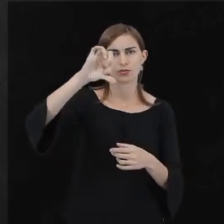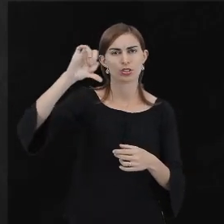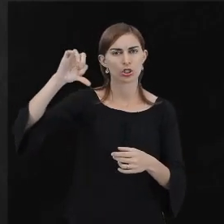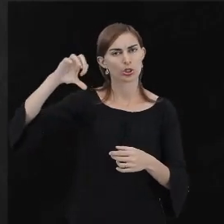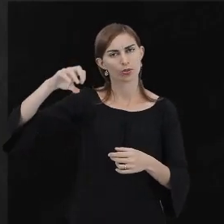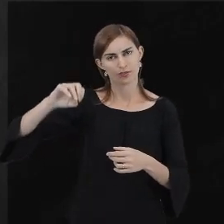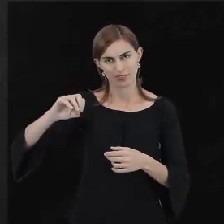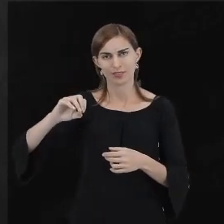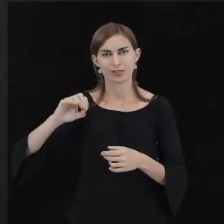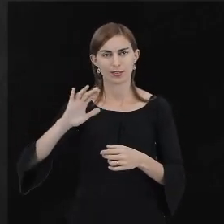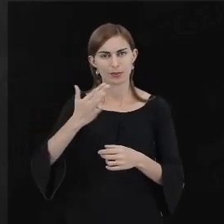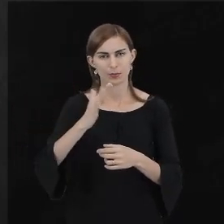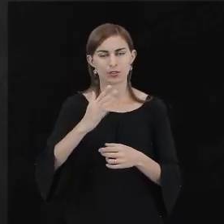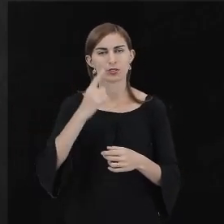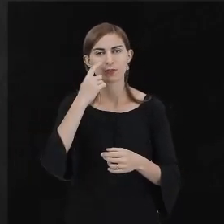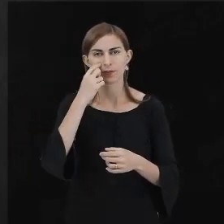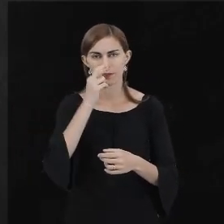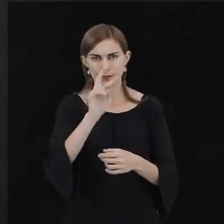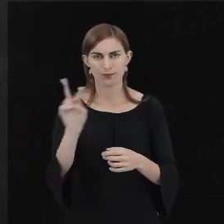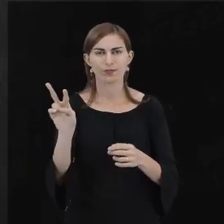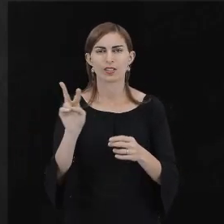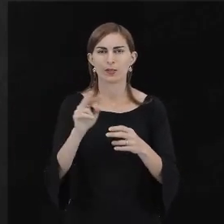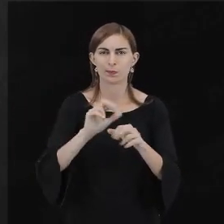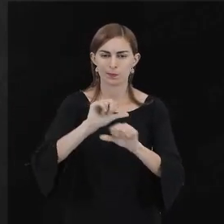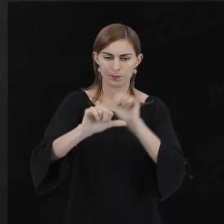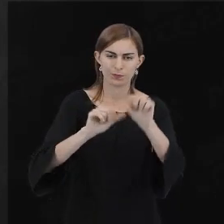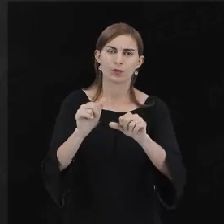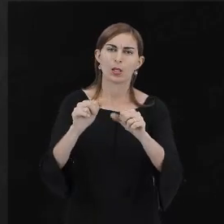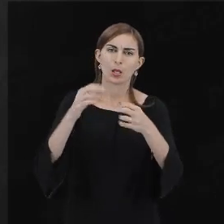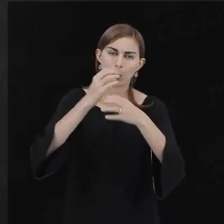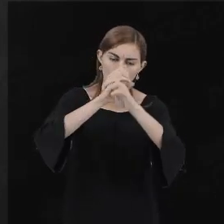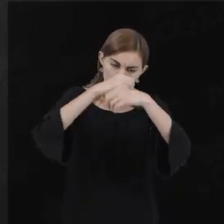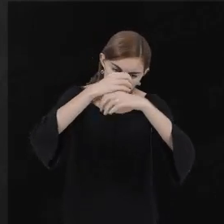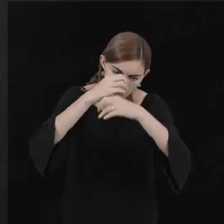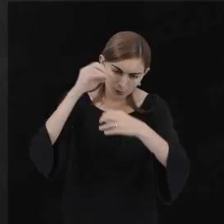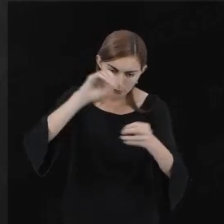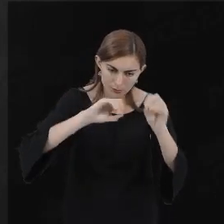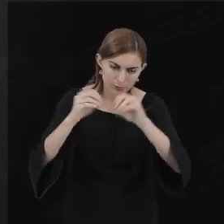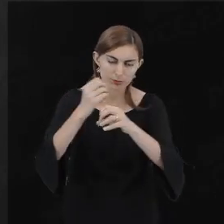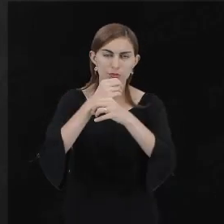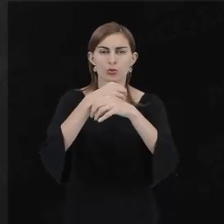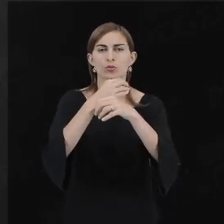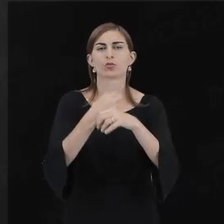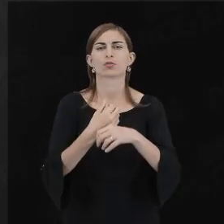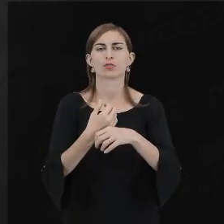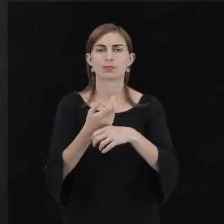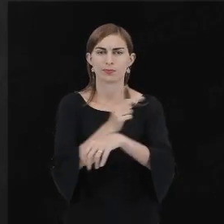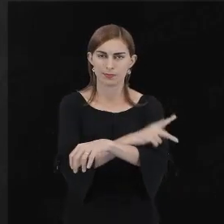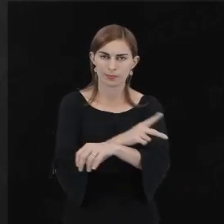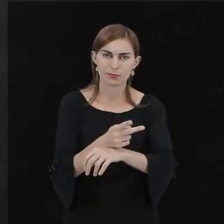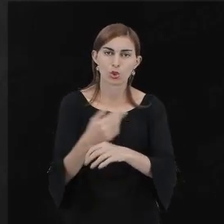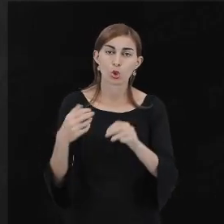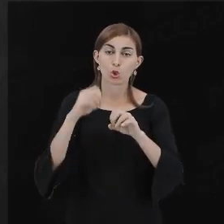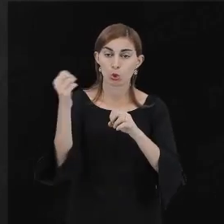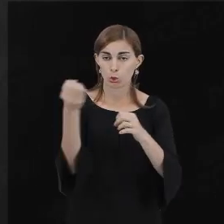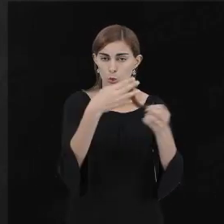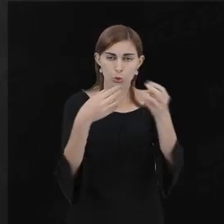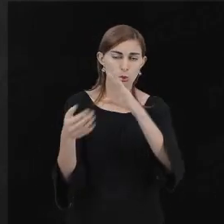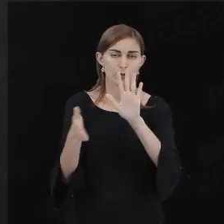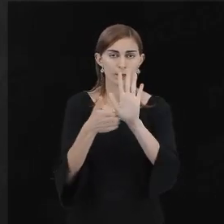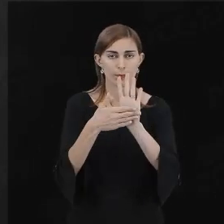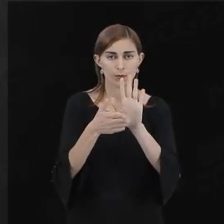começa a ter diferentes experimentações pedagógicas, laboratórios que vão tentando novas propostas